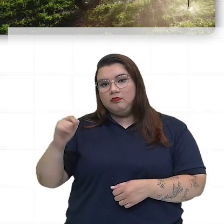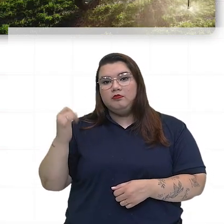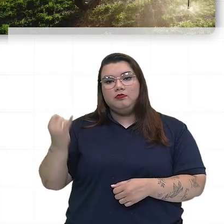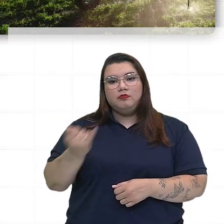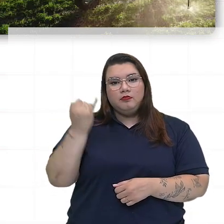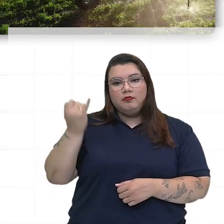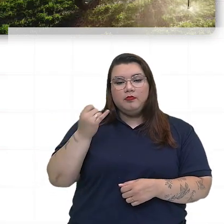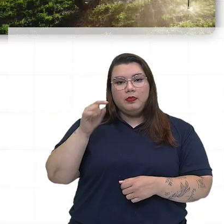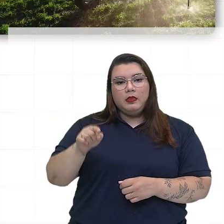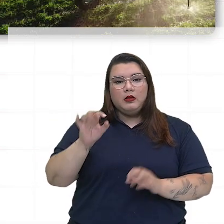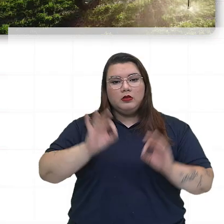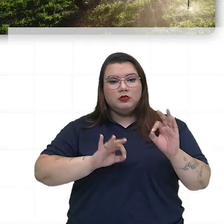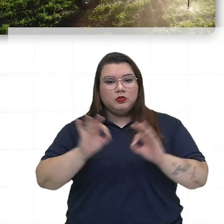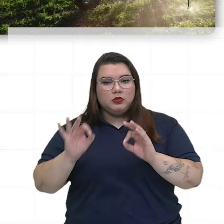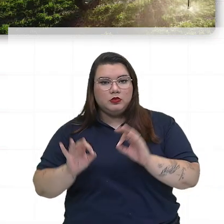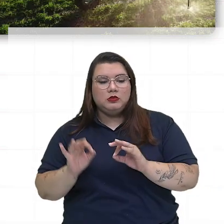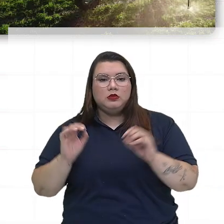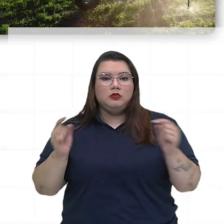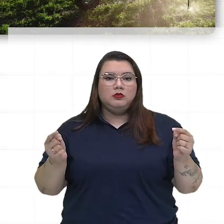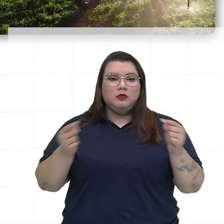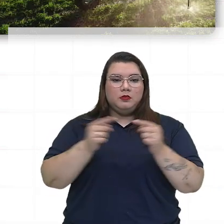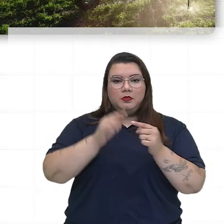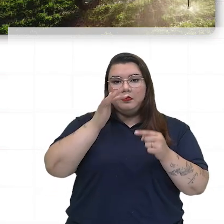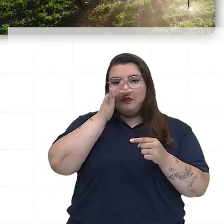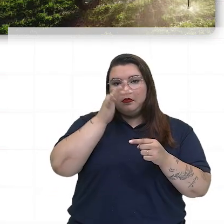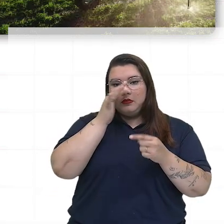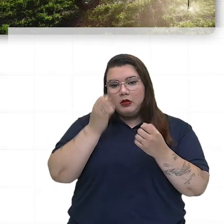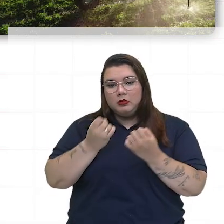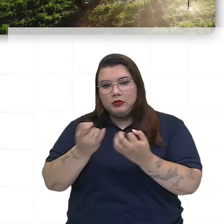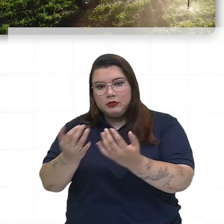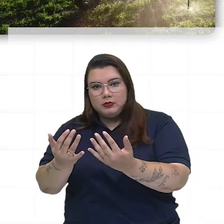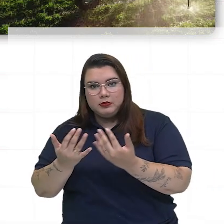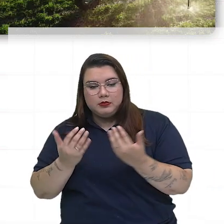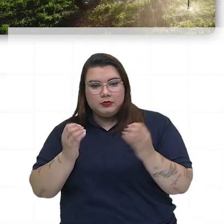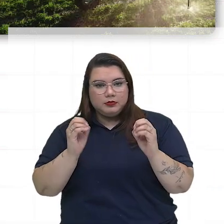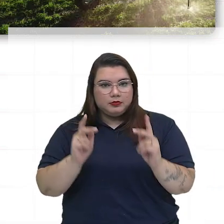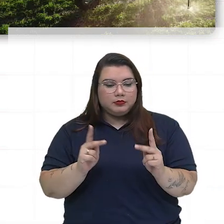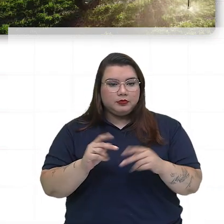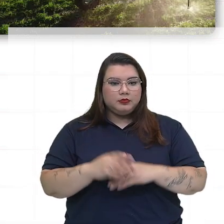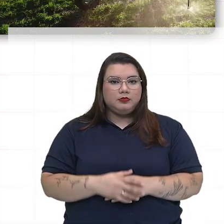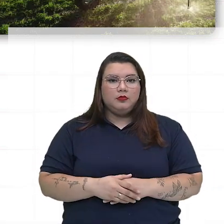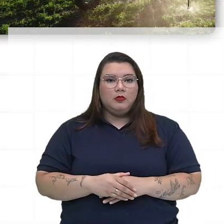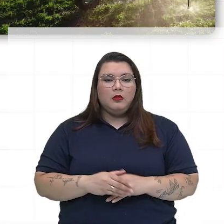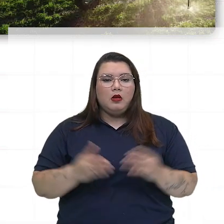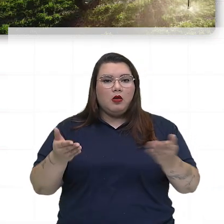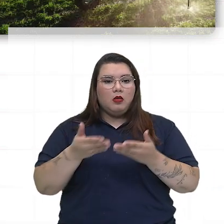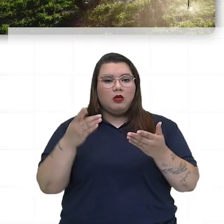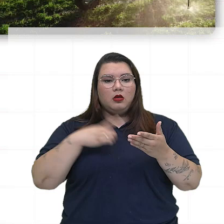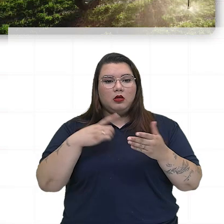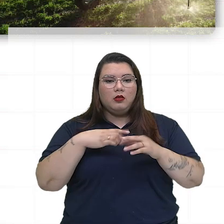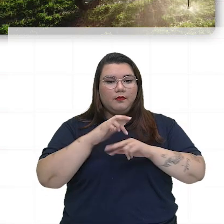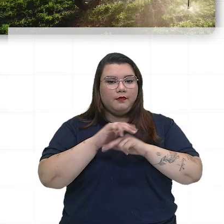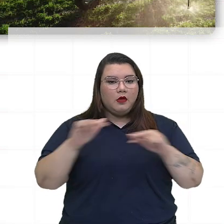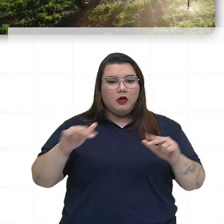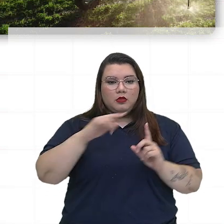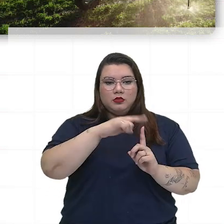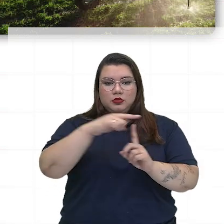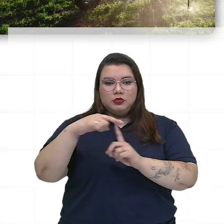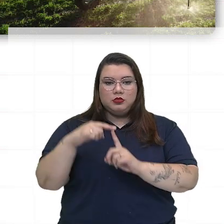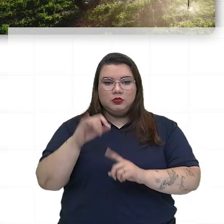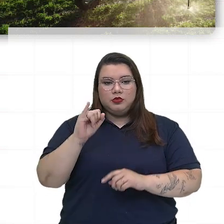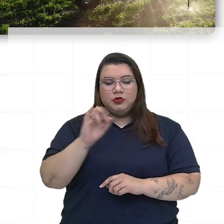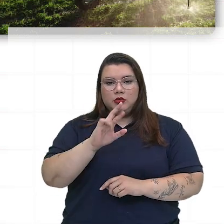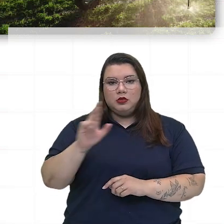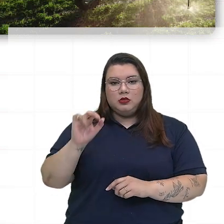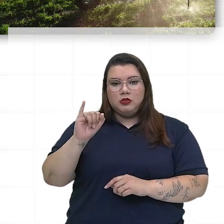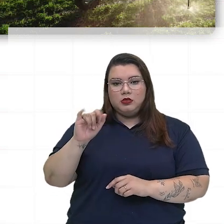para esse processo de cultivo de plantas, tá? Agora, vamos ter diversos tipos de irrigação. E uma delas, gente, vai